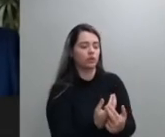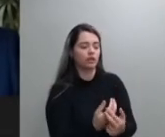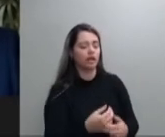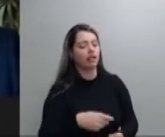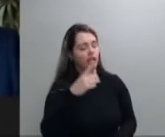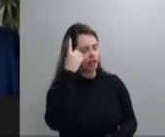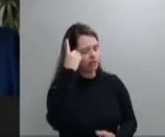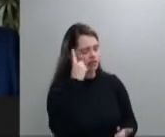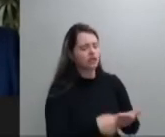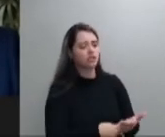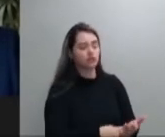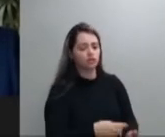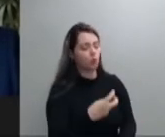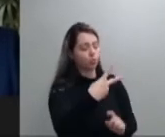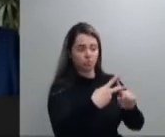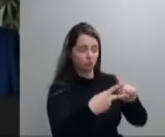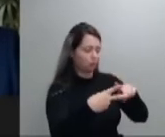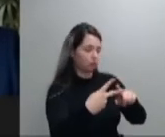absolutamente de acordo